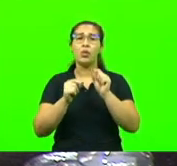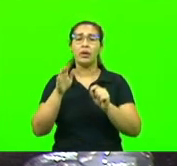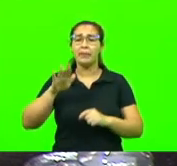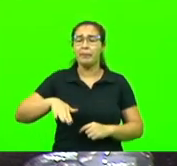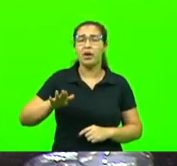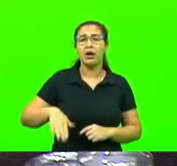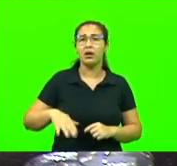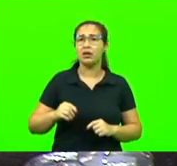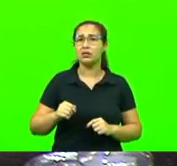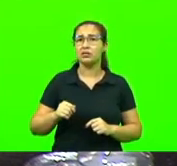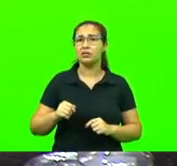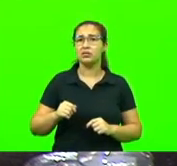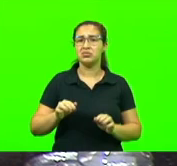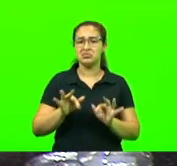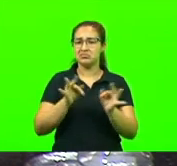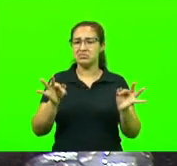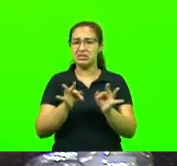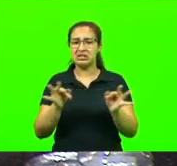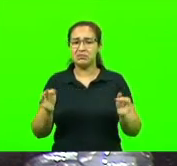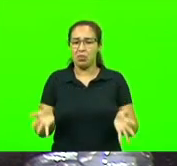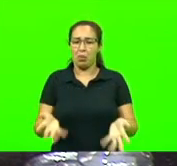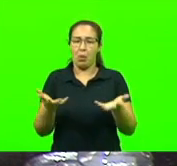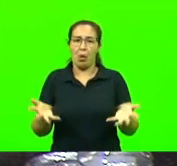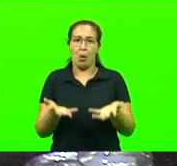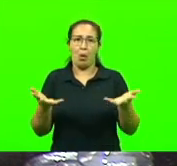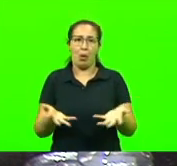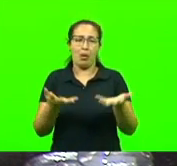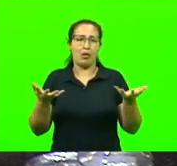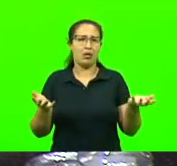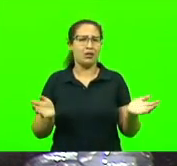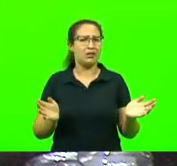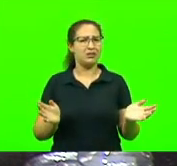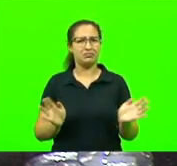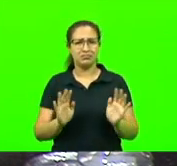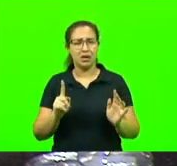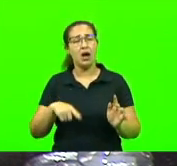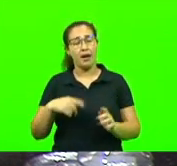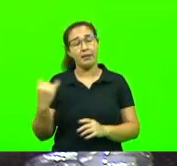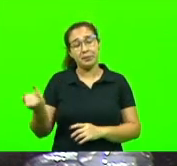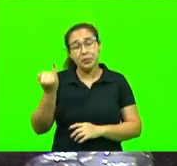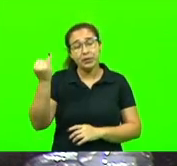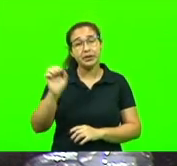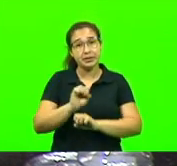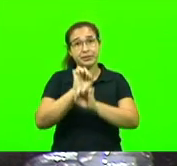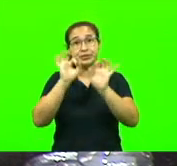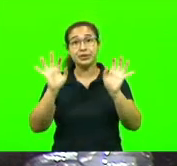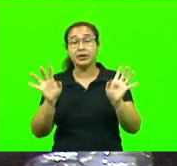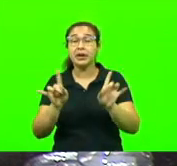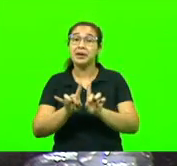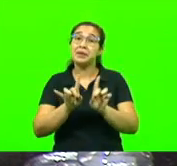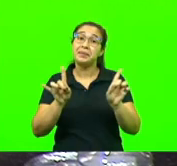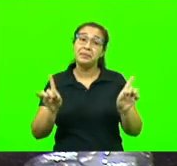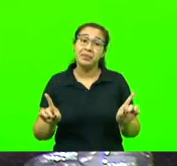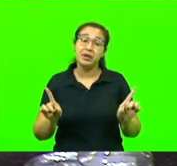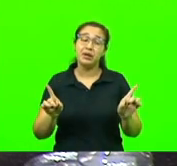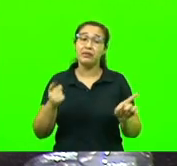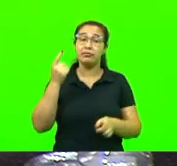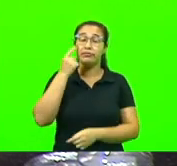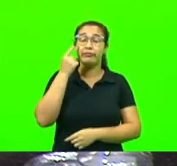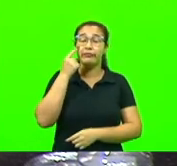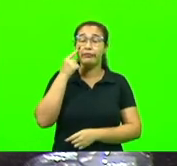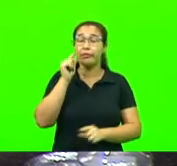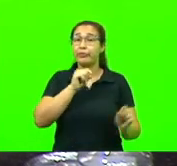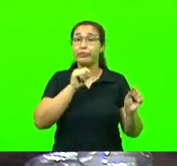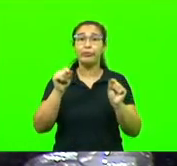não simplesmente para fomentar, e eu sei que é importante, mas nós temos que ver o que é